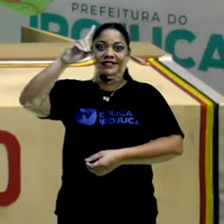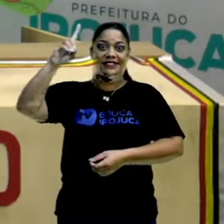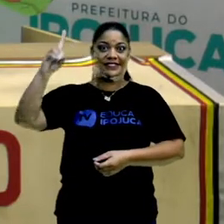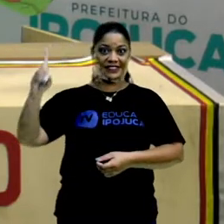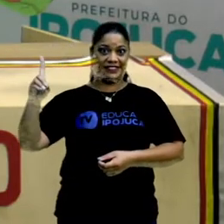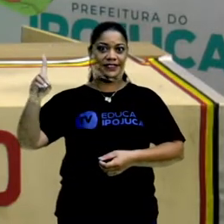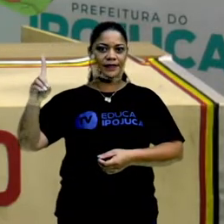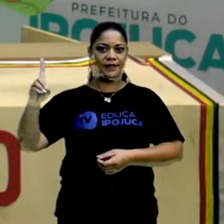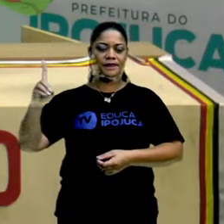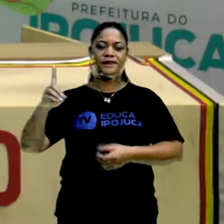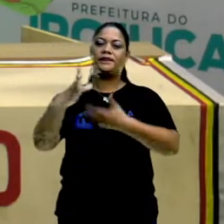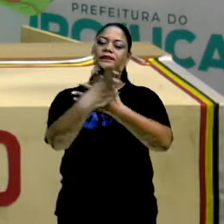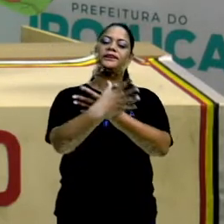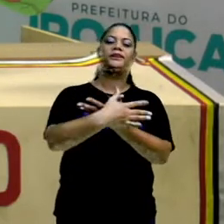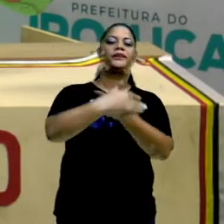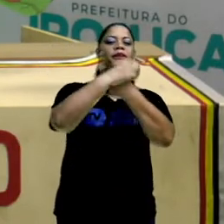borboleta,